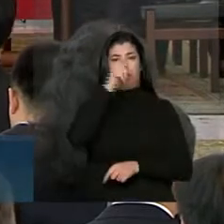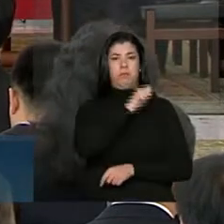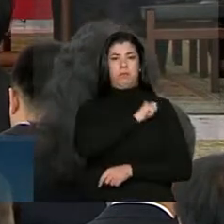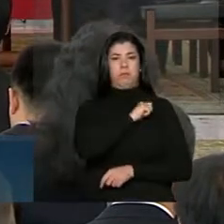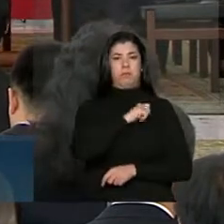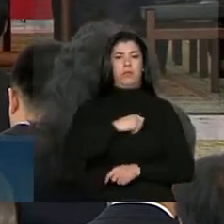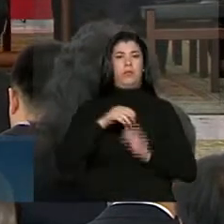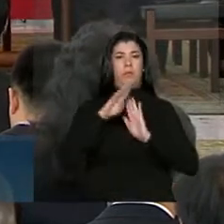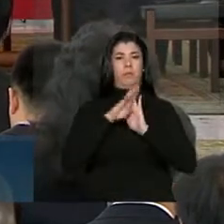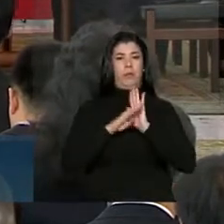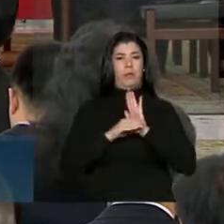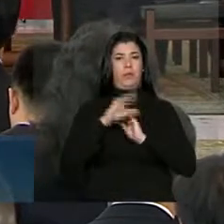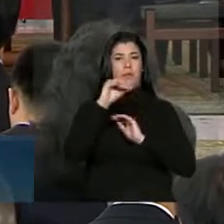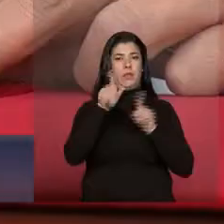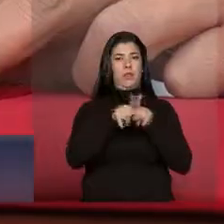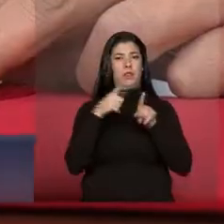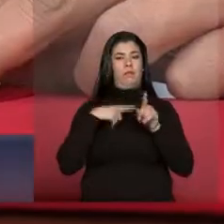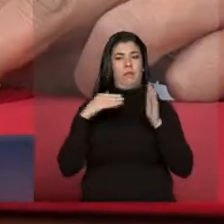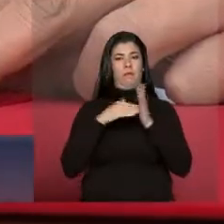Sem Fronteiras.